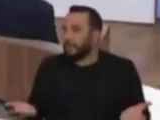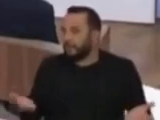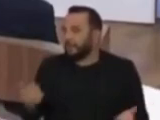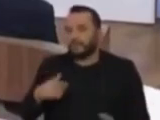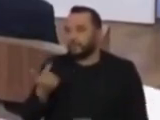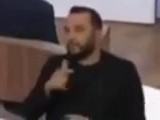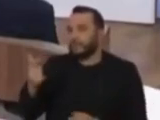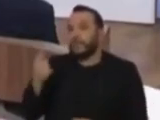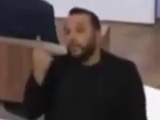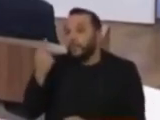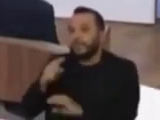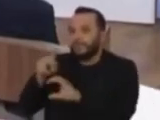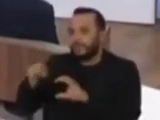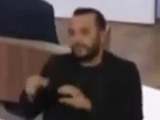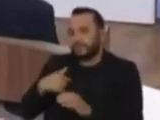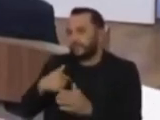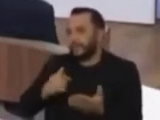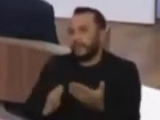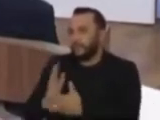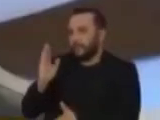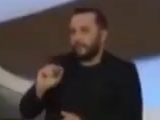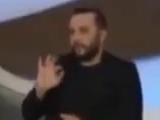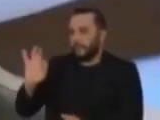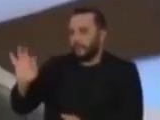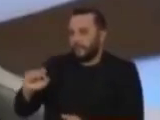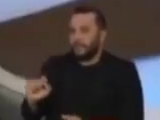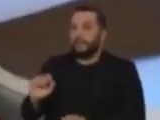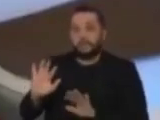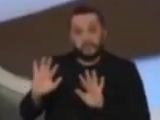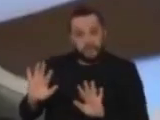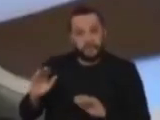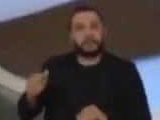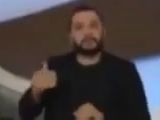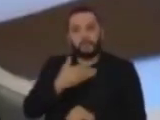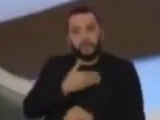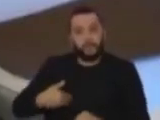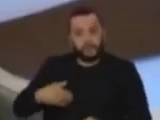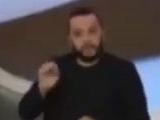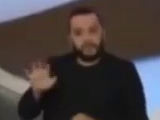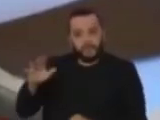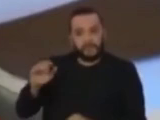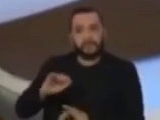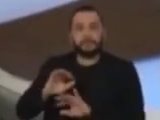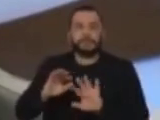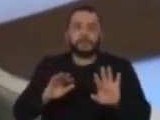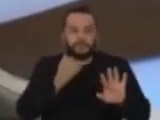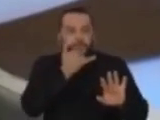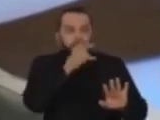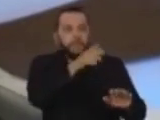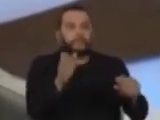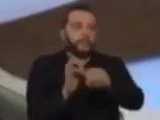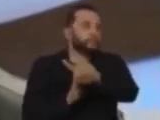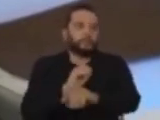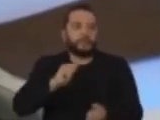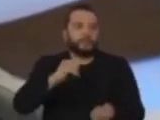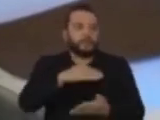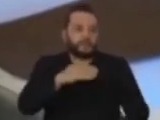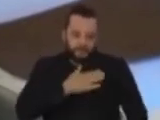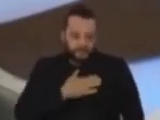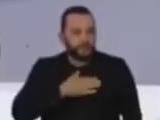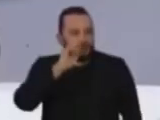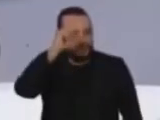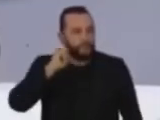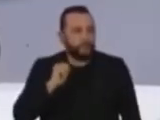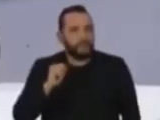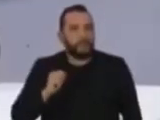mortes não há um cientista que vale das esse tipo de conclusão e mesmo assim o governo vai fazer vou recomendar que você questiona Anvisa e